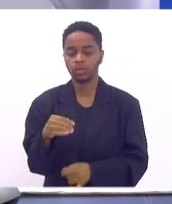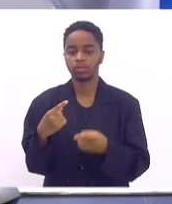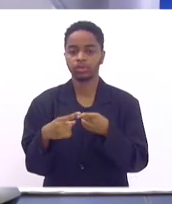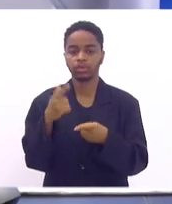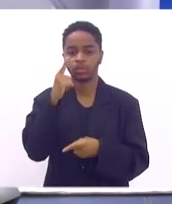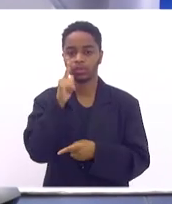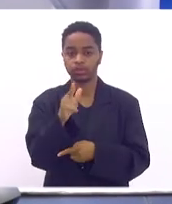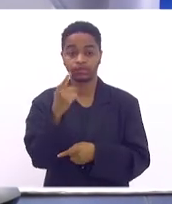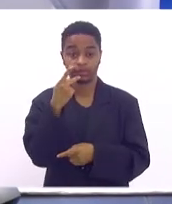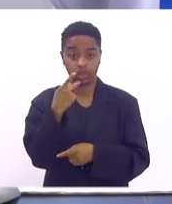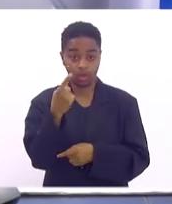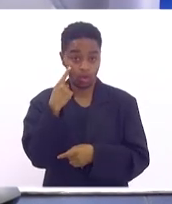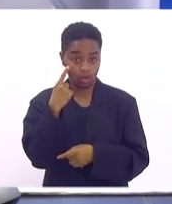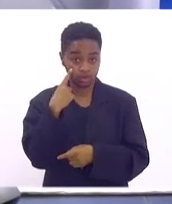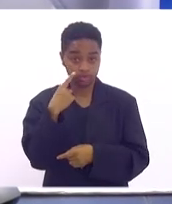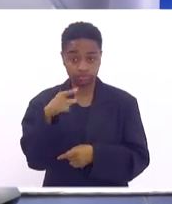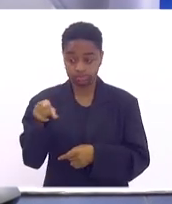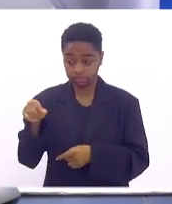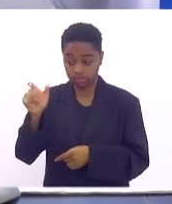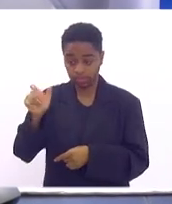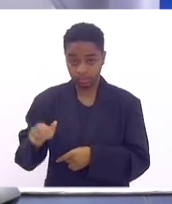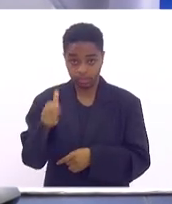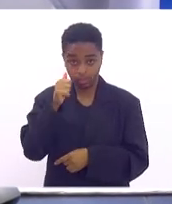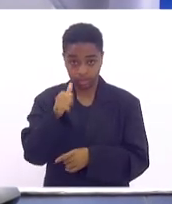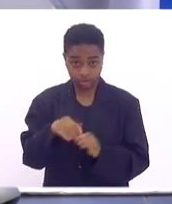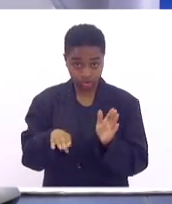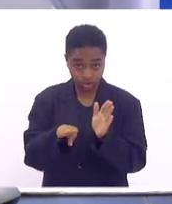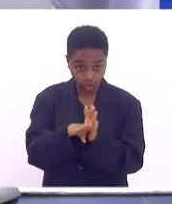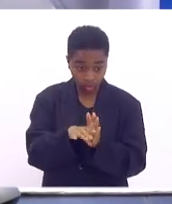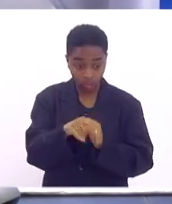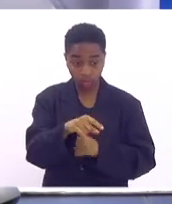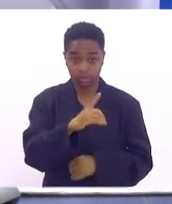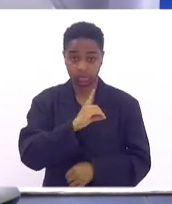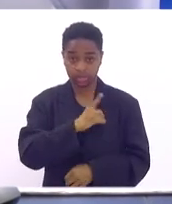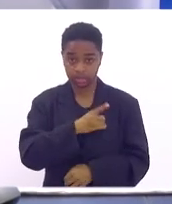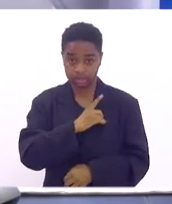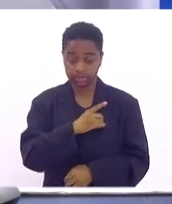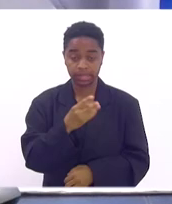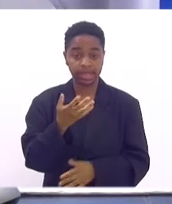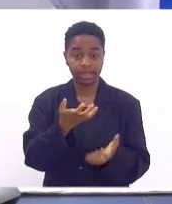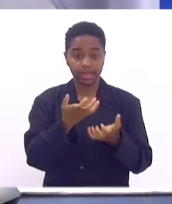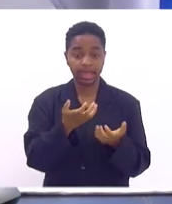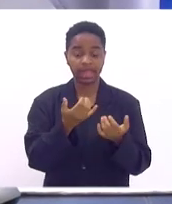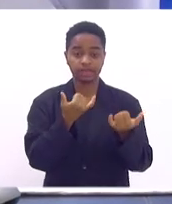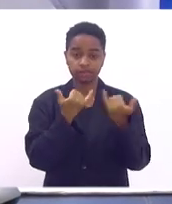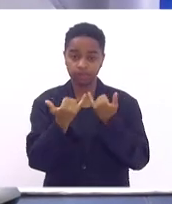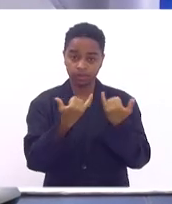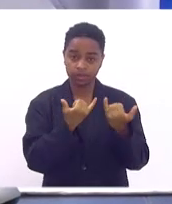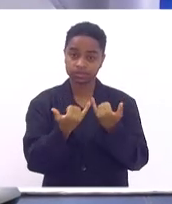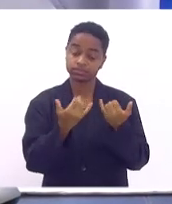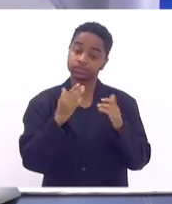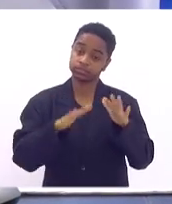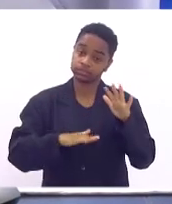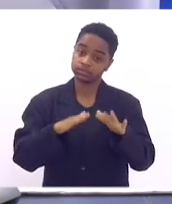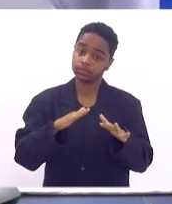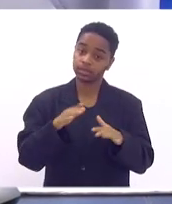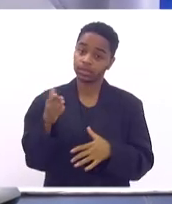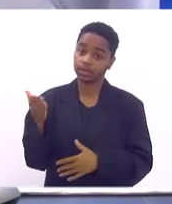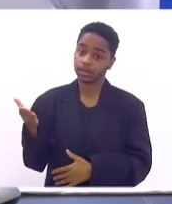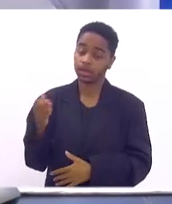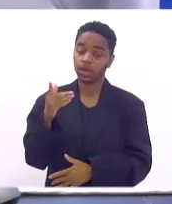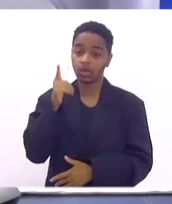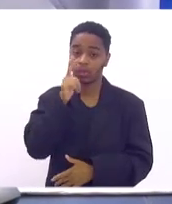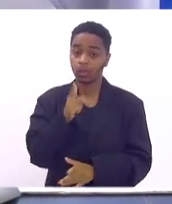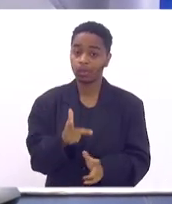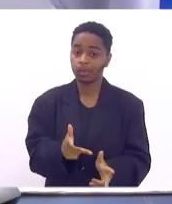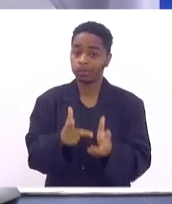quando receber lá uma mulher que vai buscar informação, né? Pode ser que a doutora Júlia